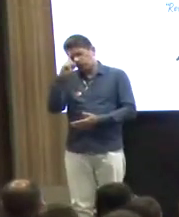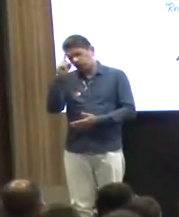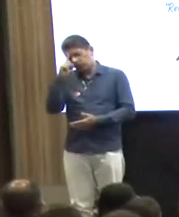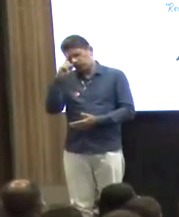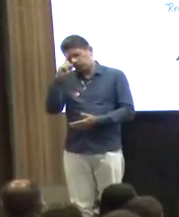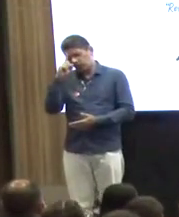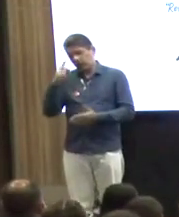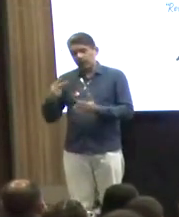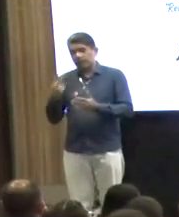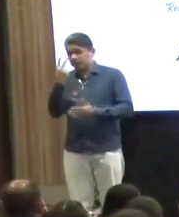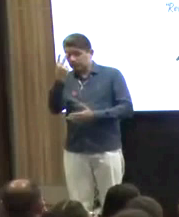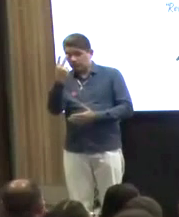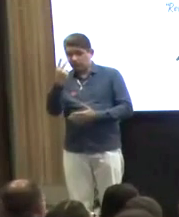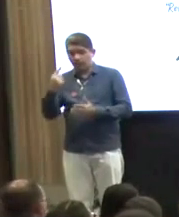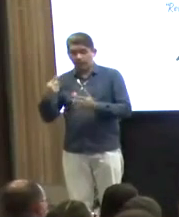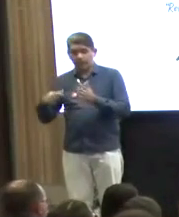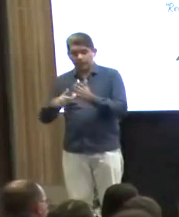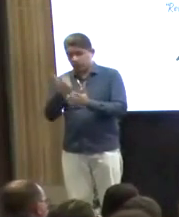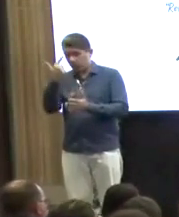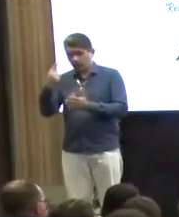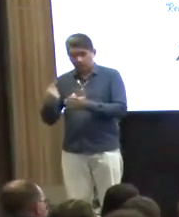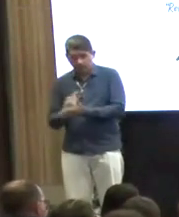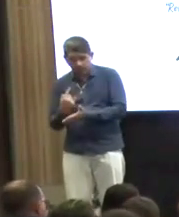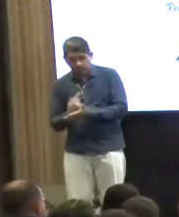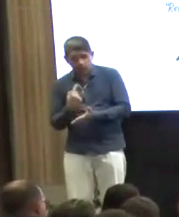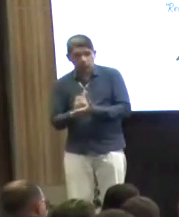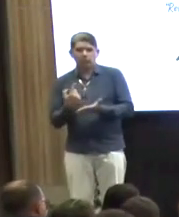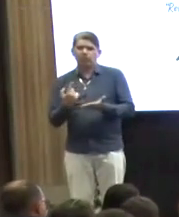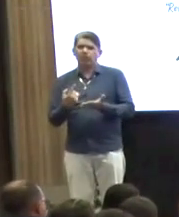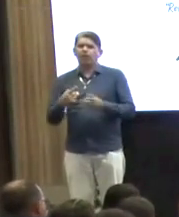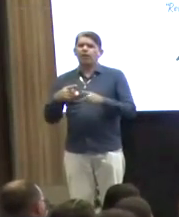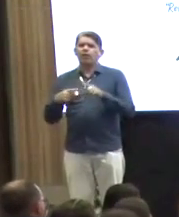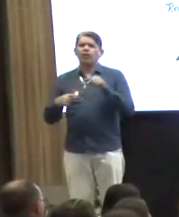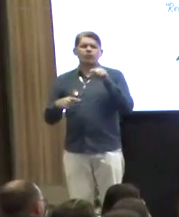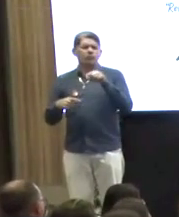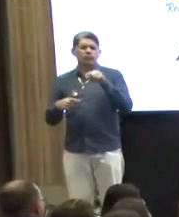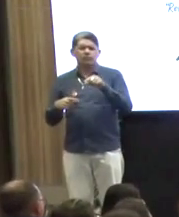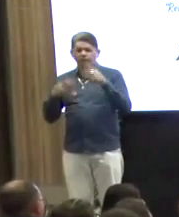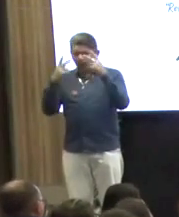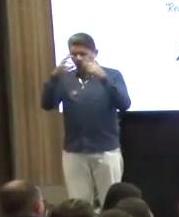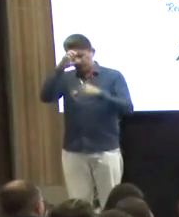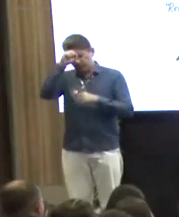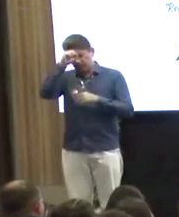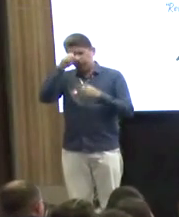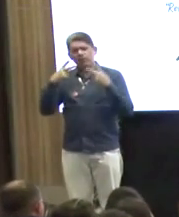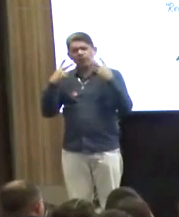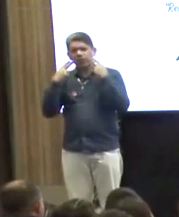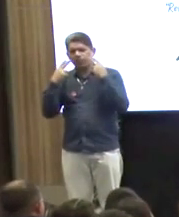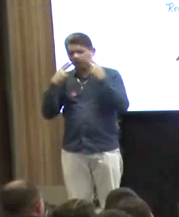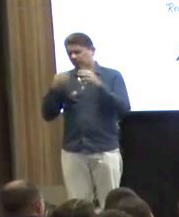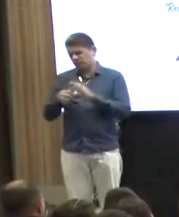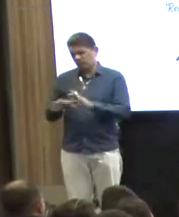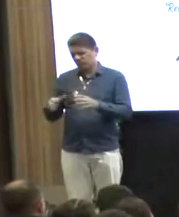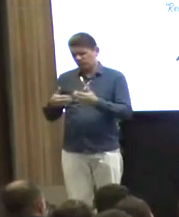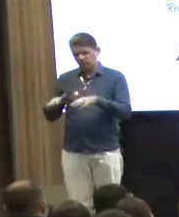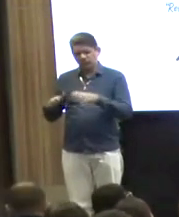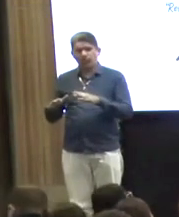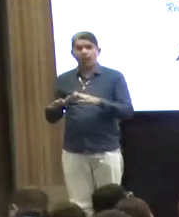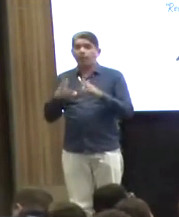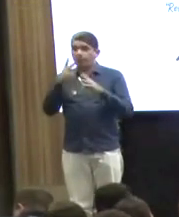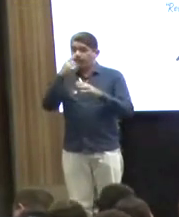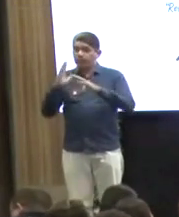crise. Por quê? Porque você aprendeu a naturalizar. Ela está olhando esse mundo que é muito esquisito, né? Muito estranho, muito